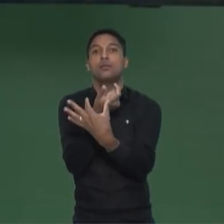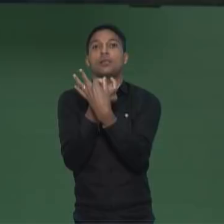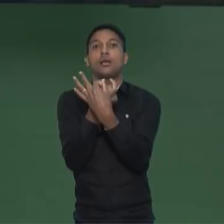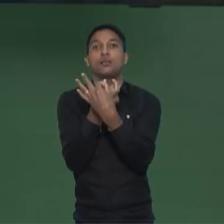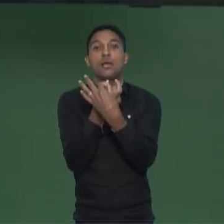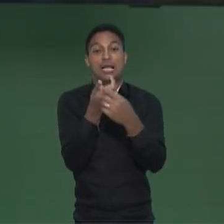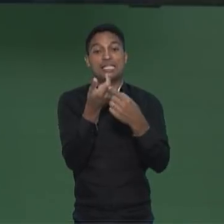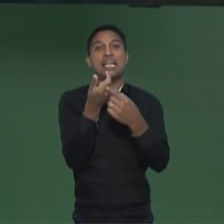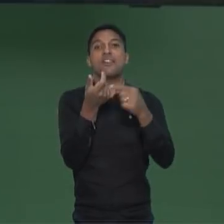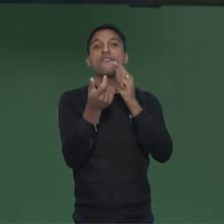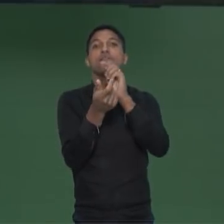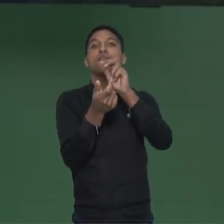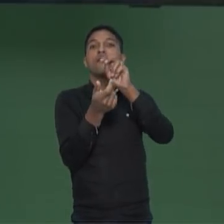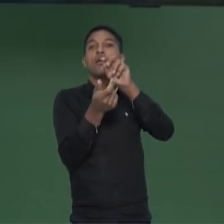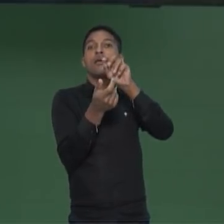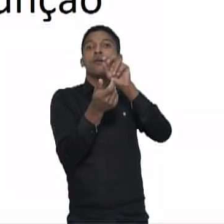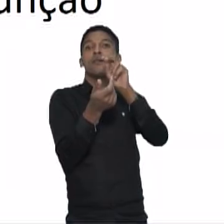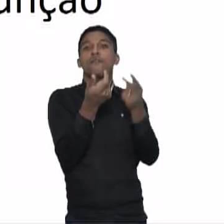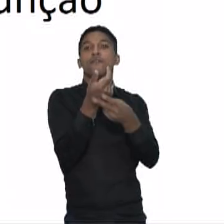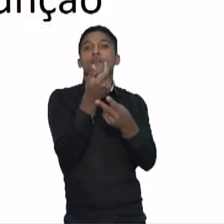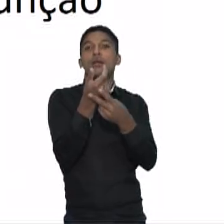é a função sintática de cada um.